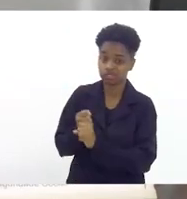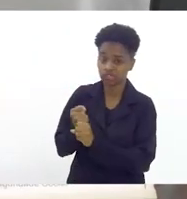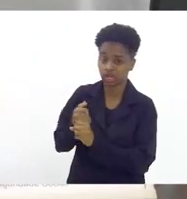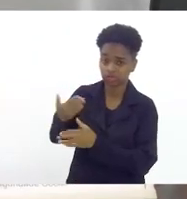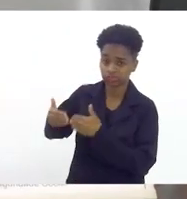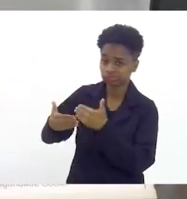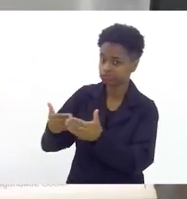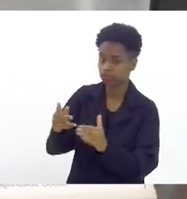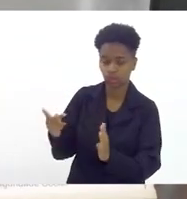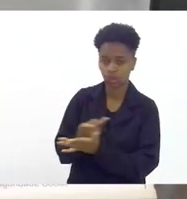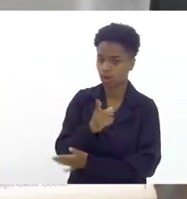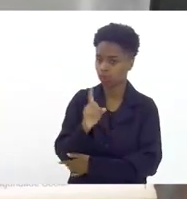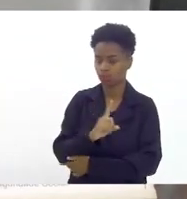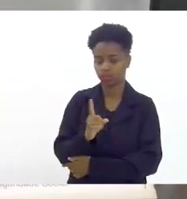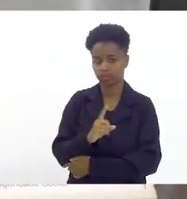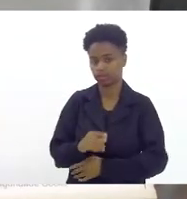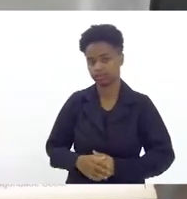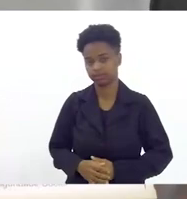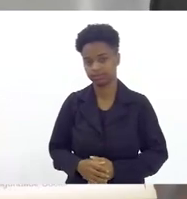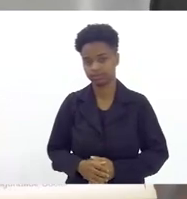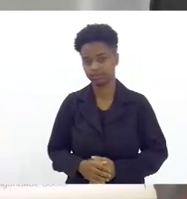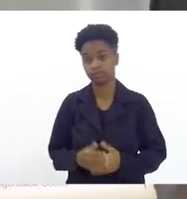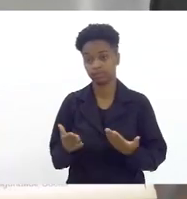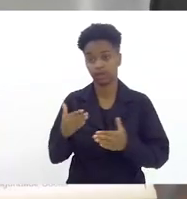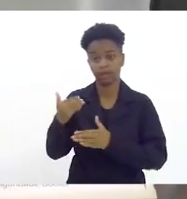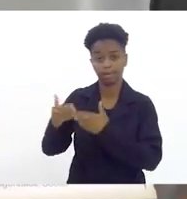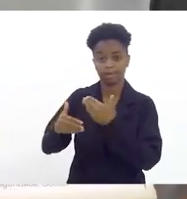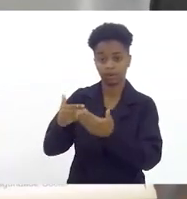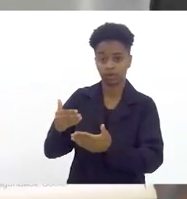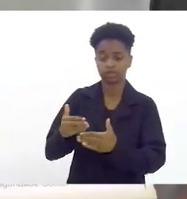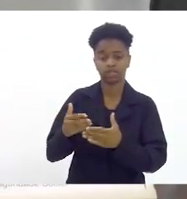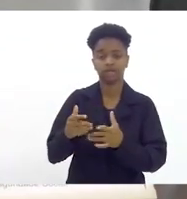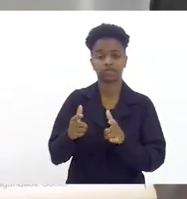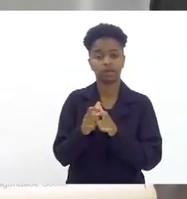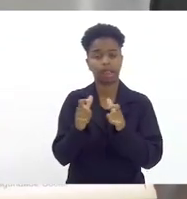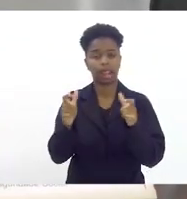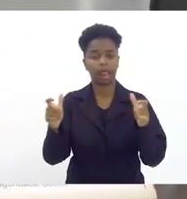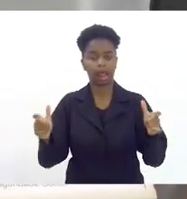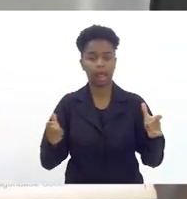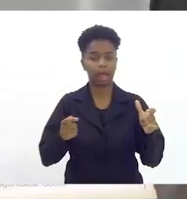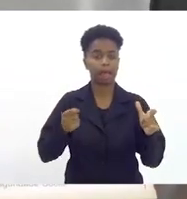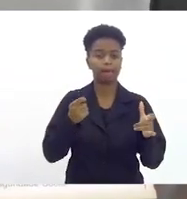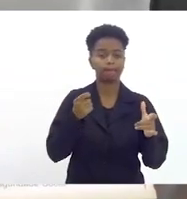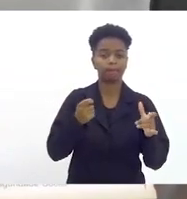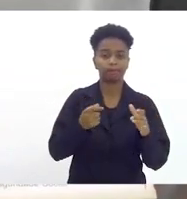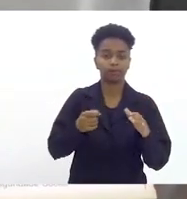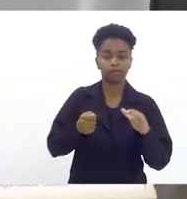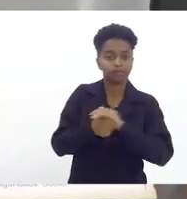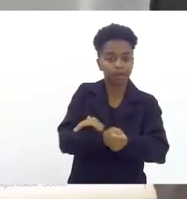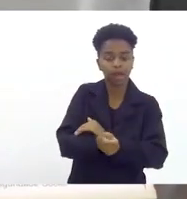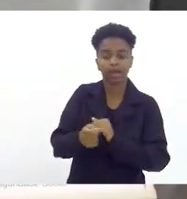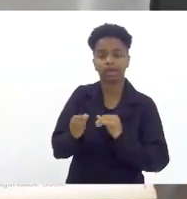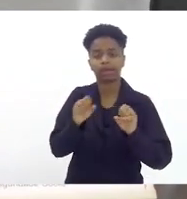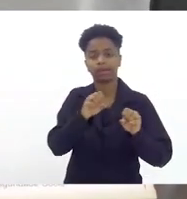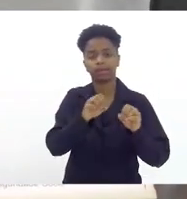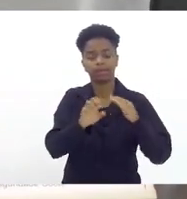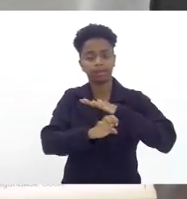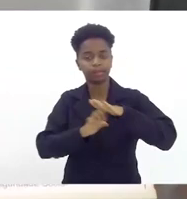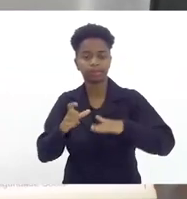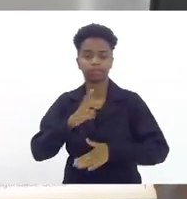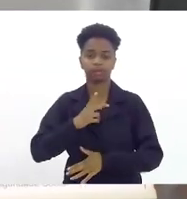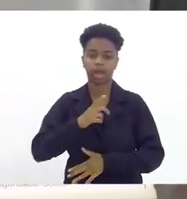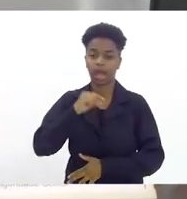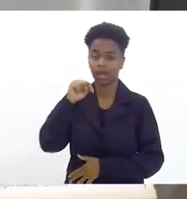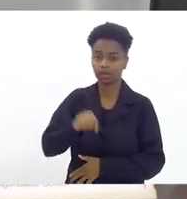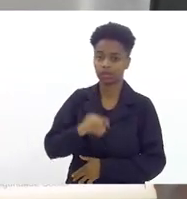não é isso que tem acontecido esse processo de alargamento da financerização do ensino superior privado